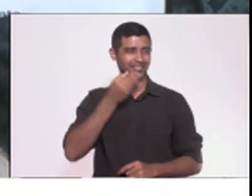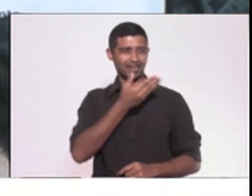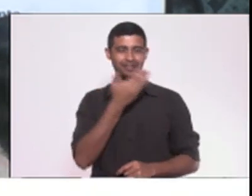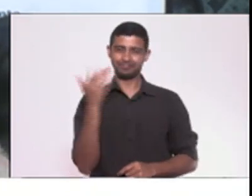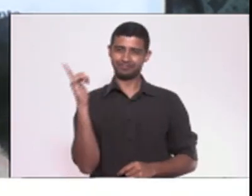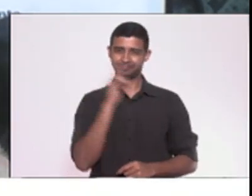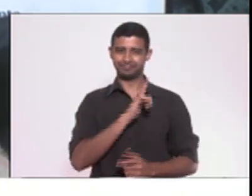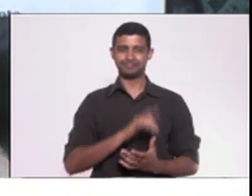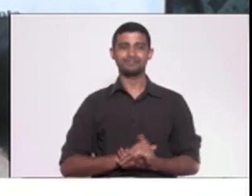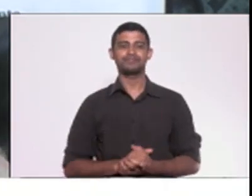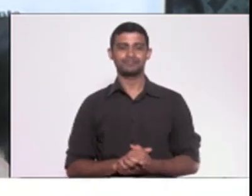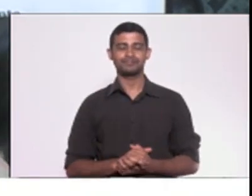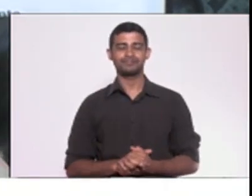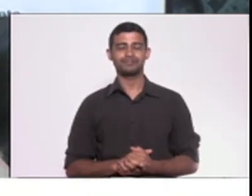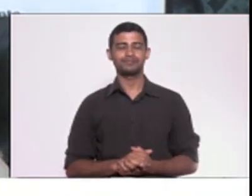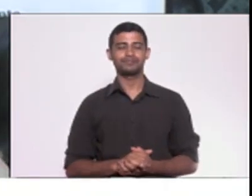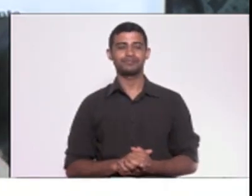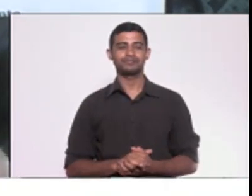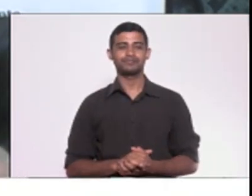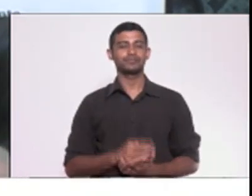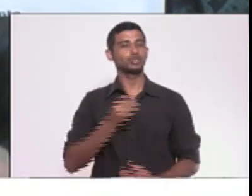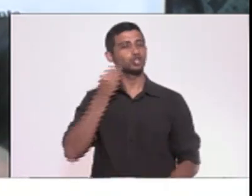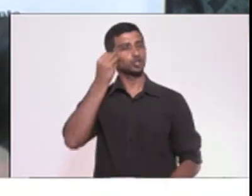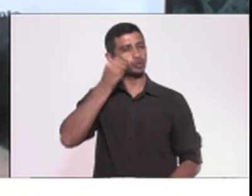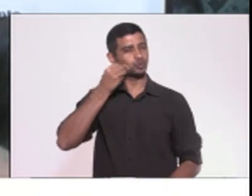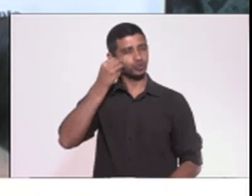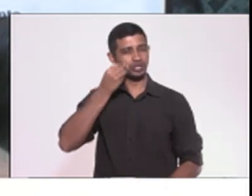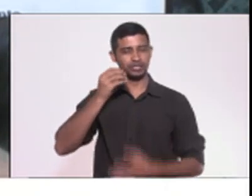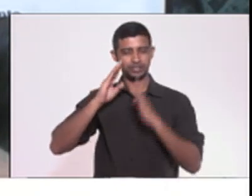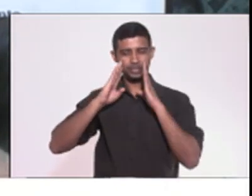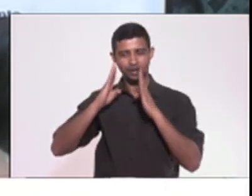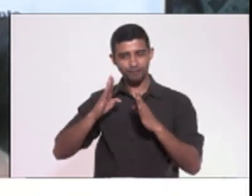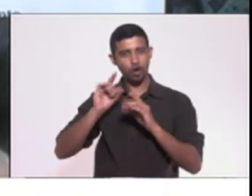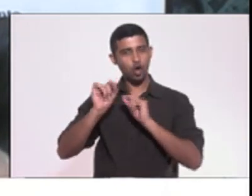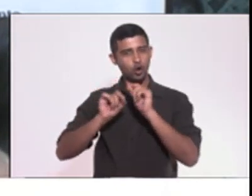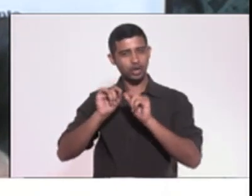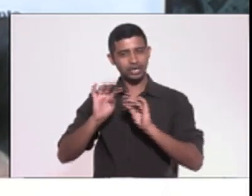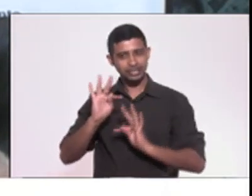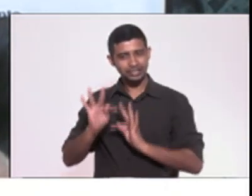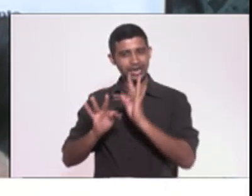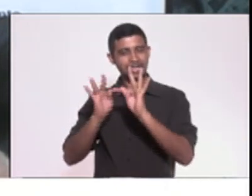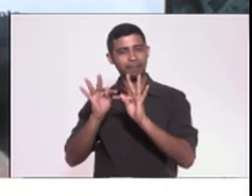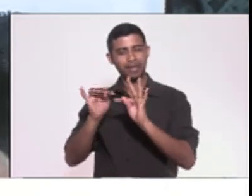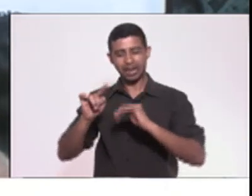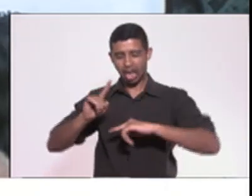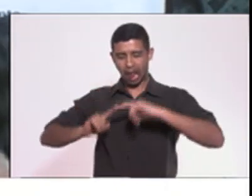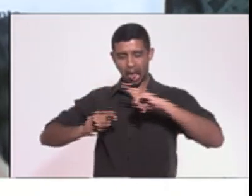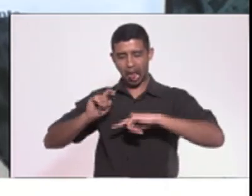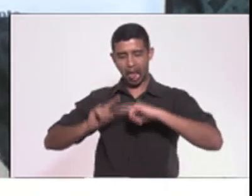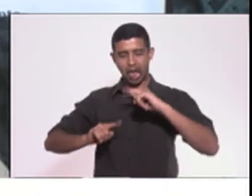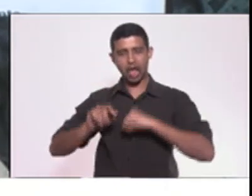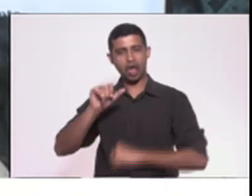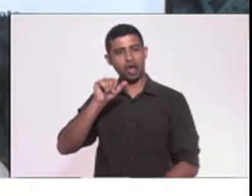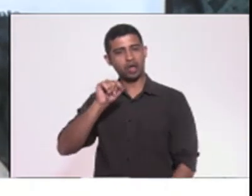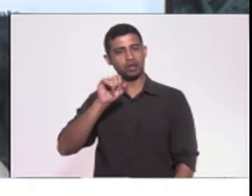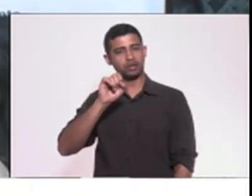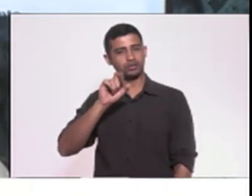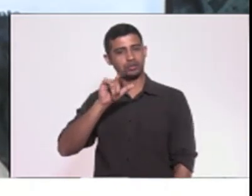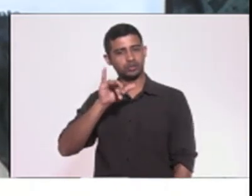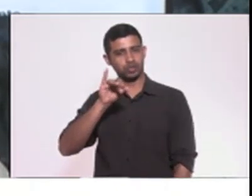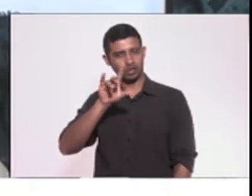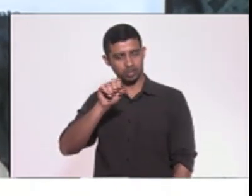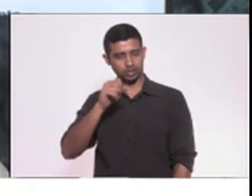é um caso específico com relação a tratamento de resíduos sólidos. Pode passar o próximo